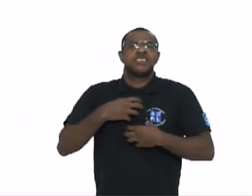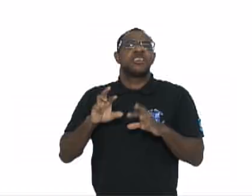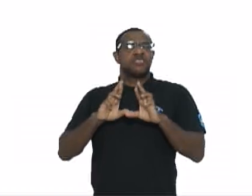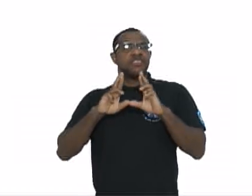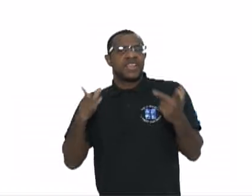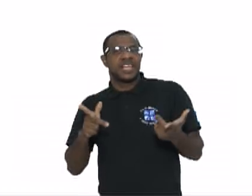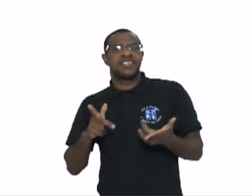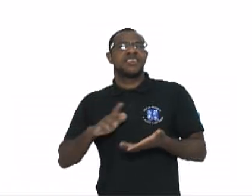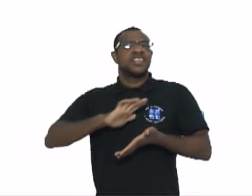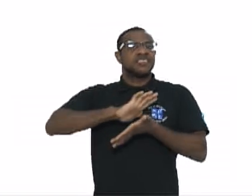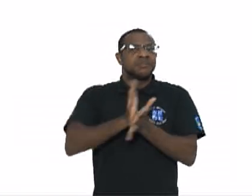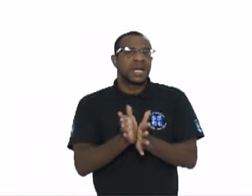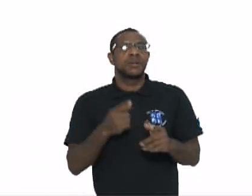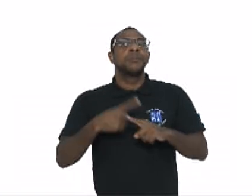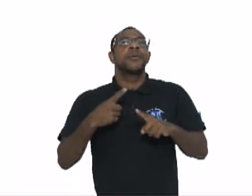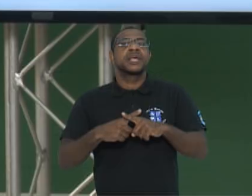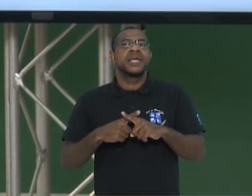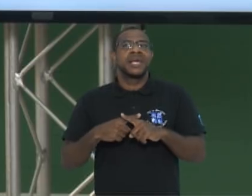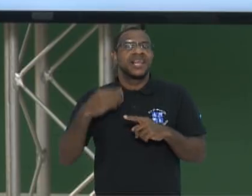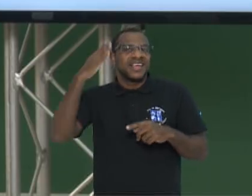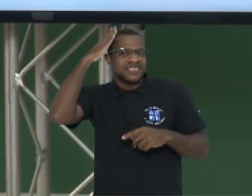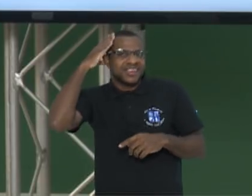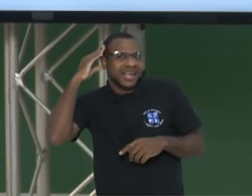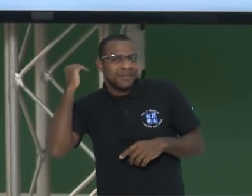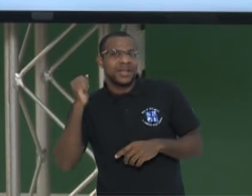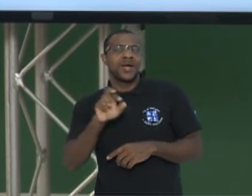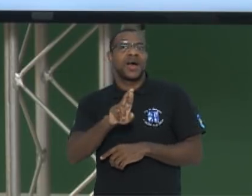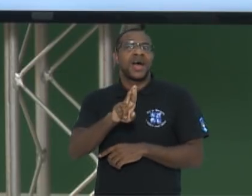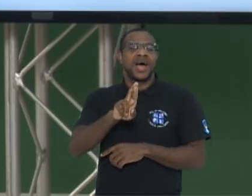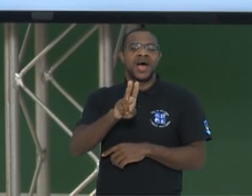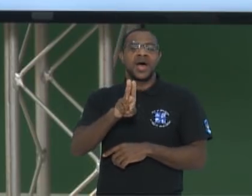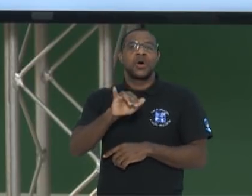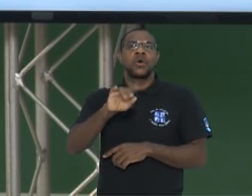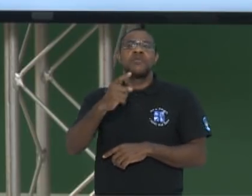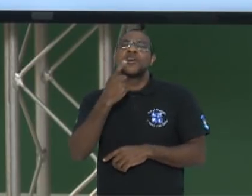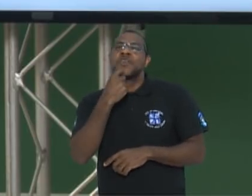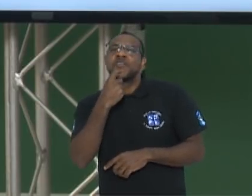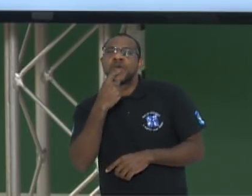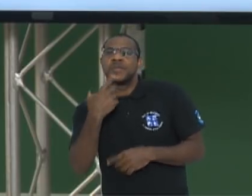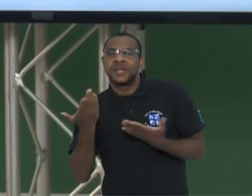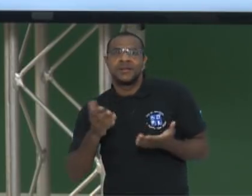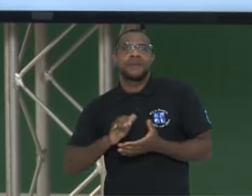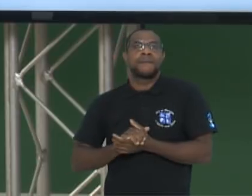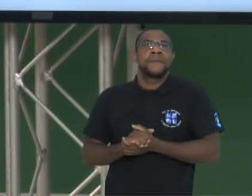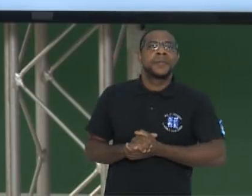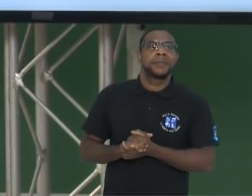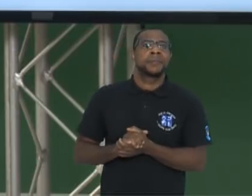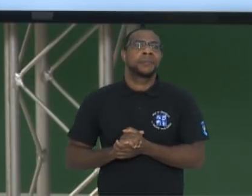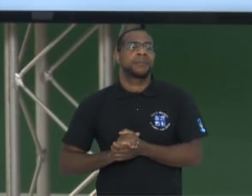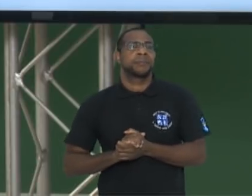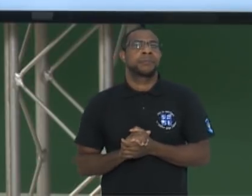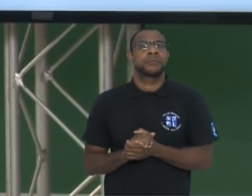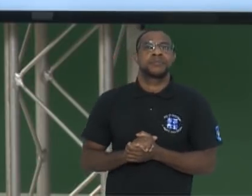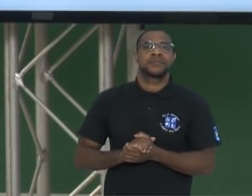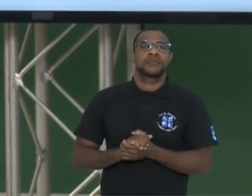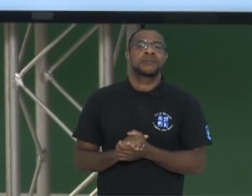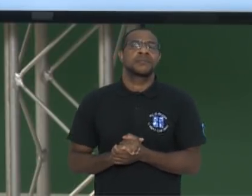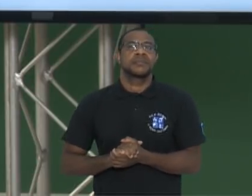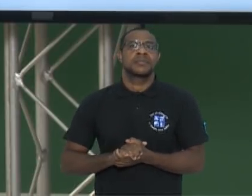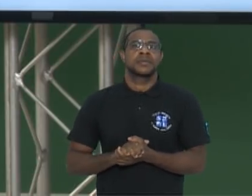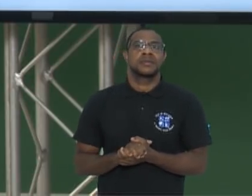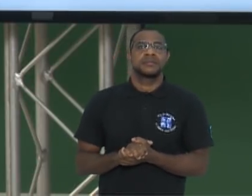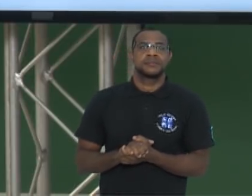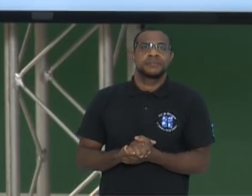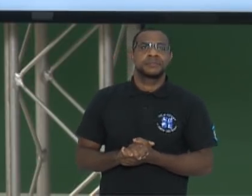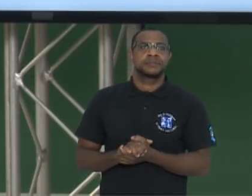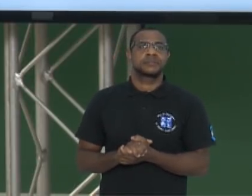né? E aí a gente tem uma citação que está marcada com as aspas e com itálico, né? Na forma de escrever ali. Então, numa